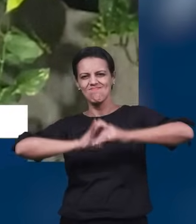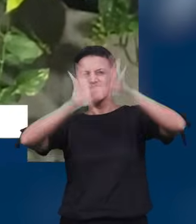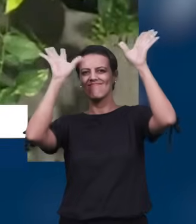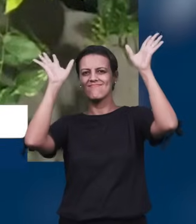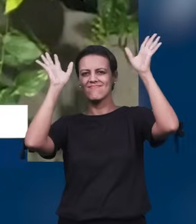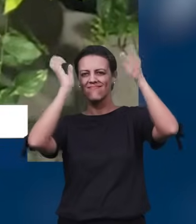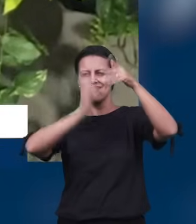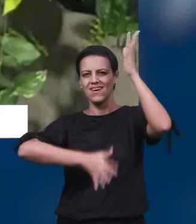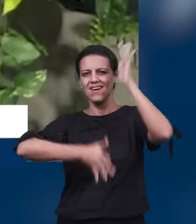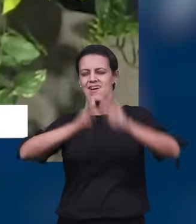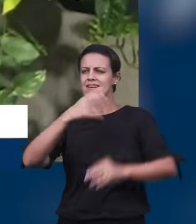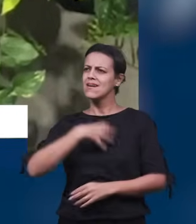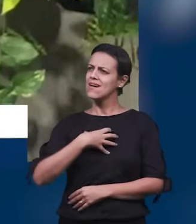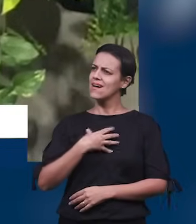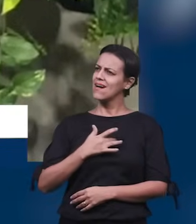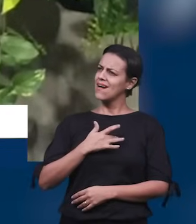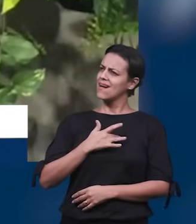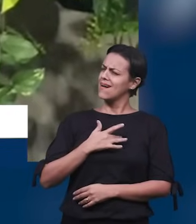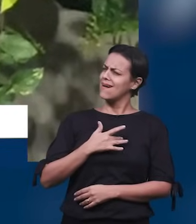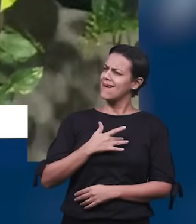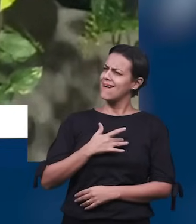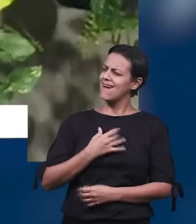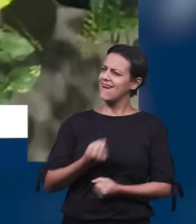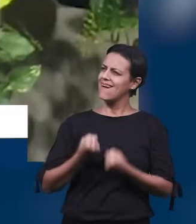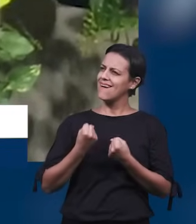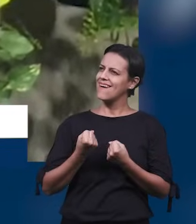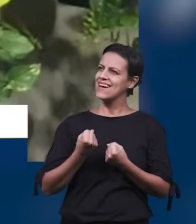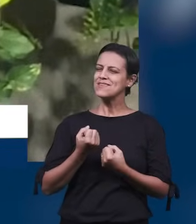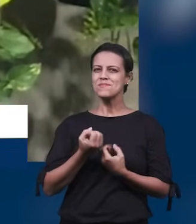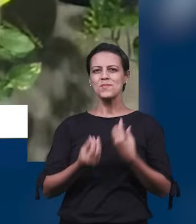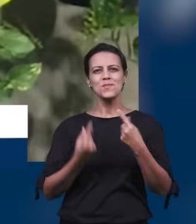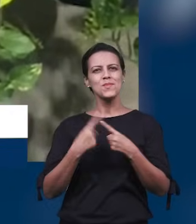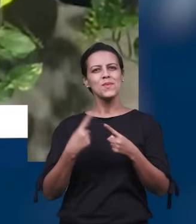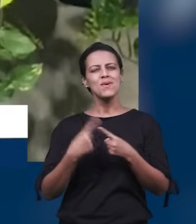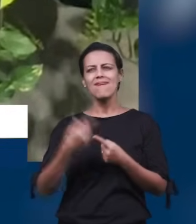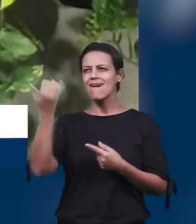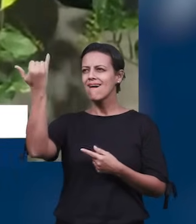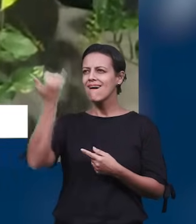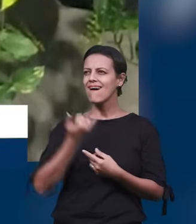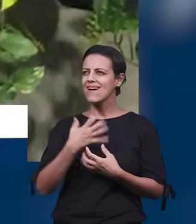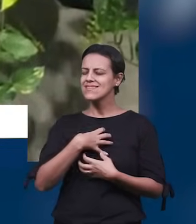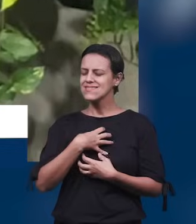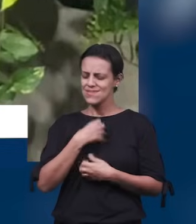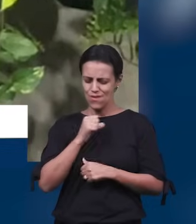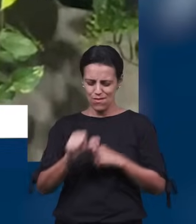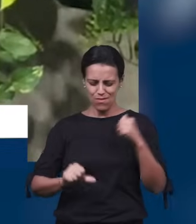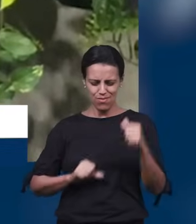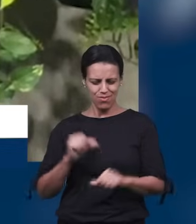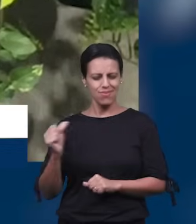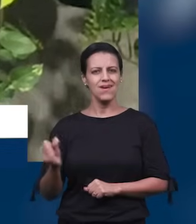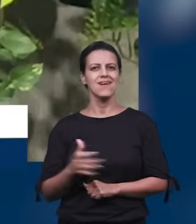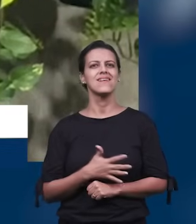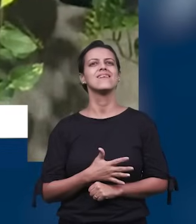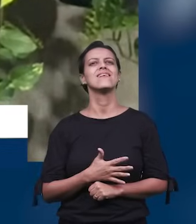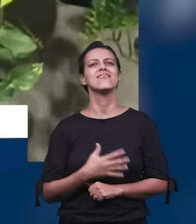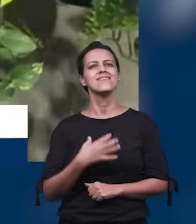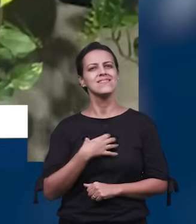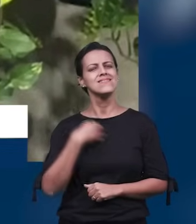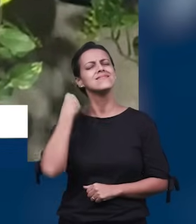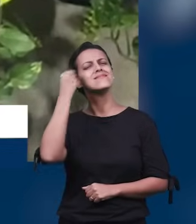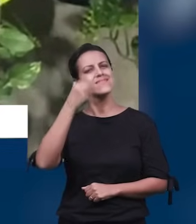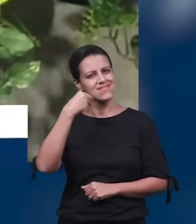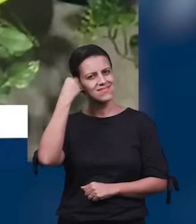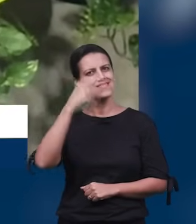mesmo sabendo disso, mas cada vez que a gente ouve, transforma a vida da gente. Então, eu tive uma experiência muito grande, porque eu saí